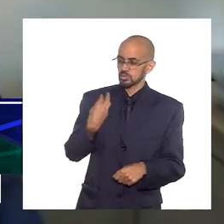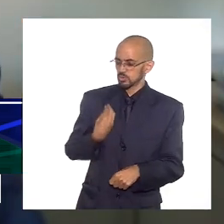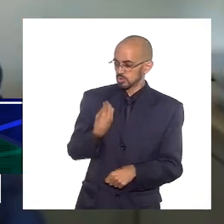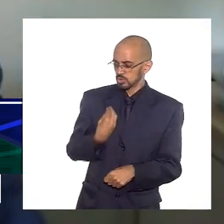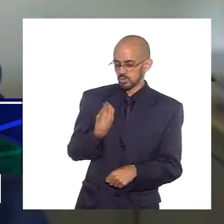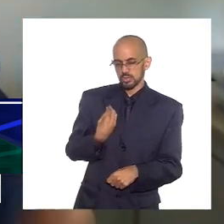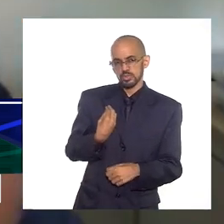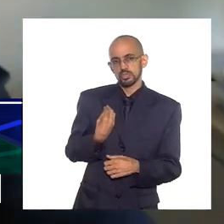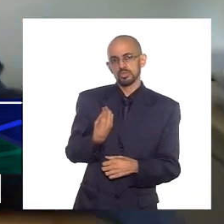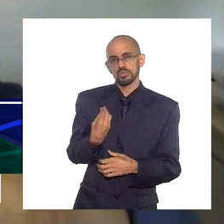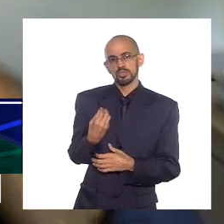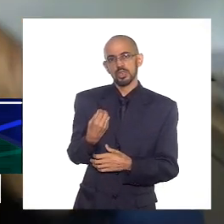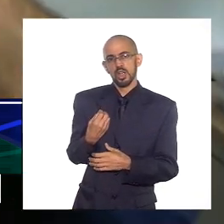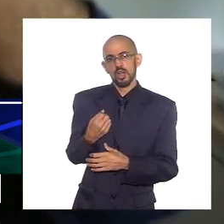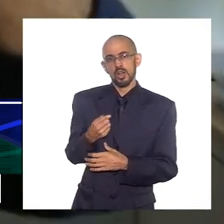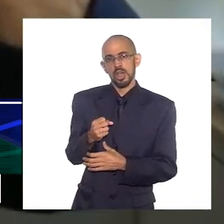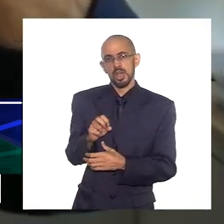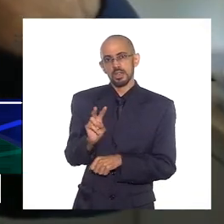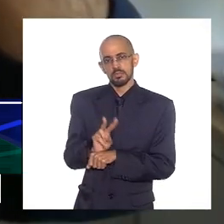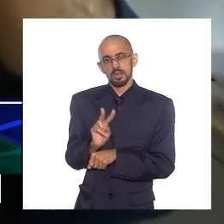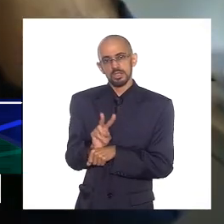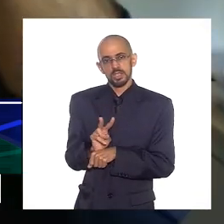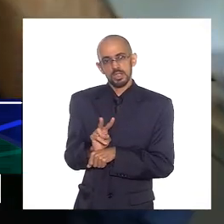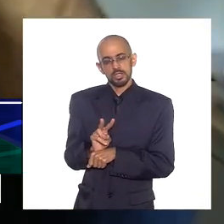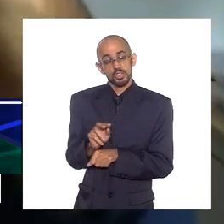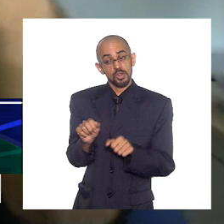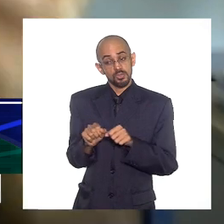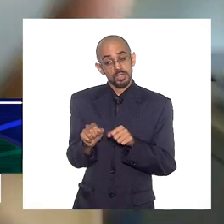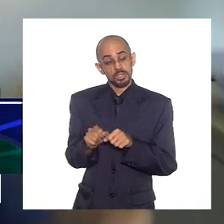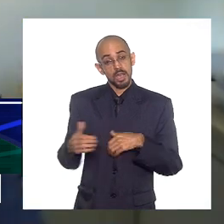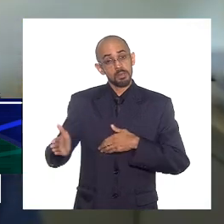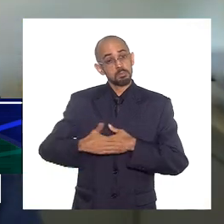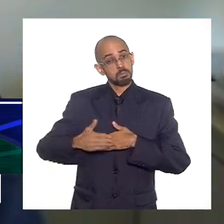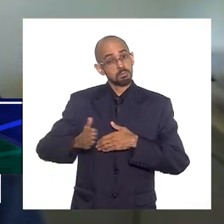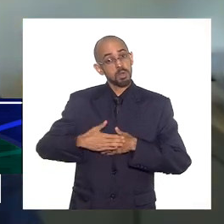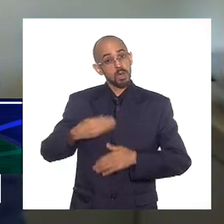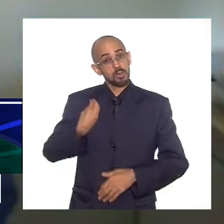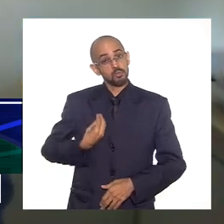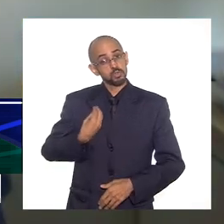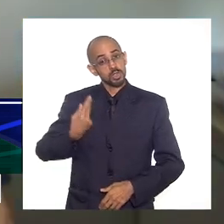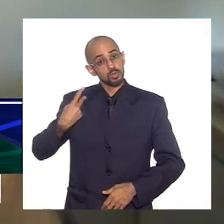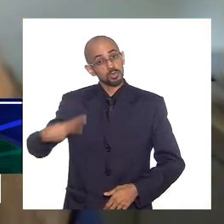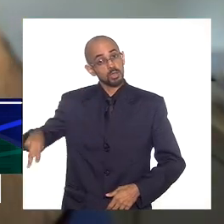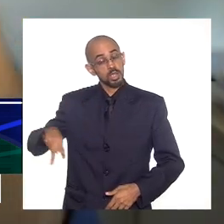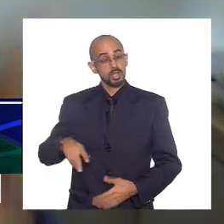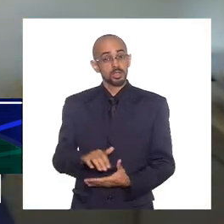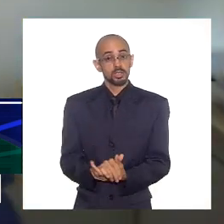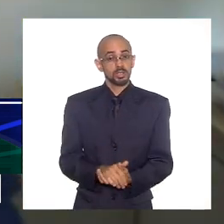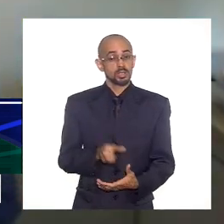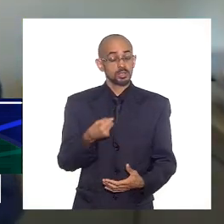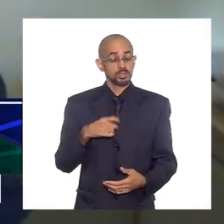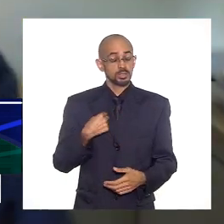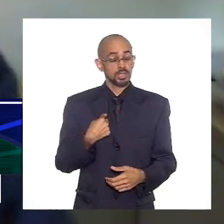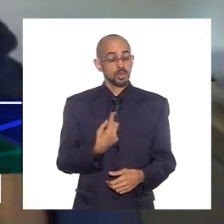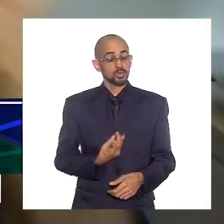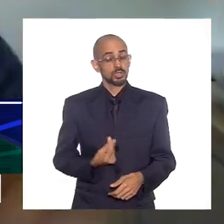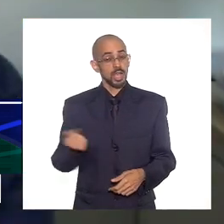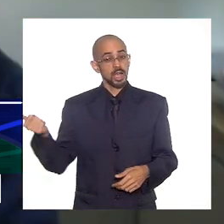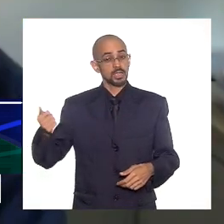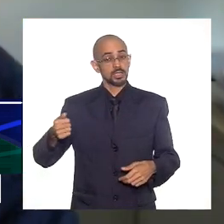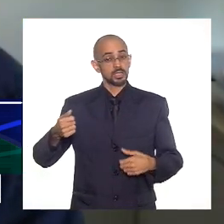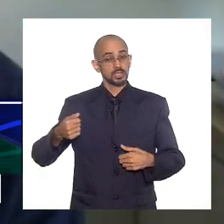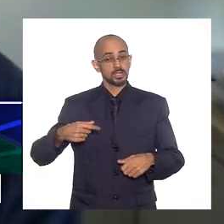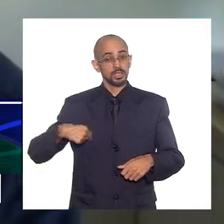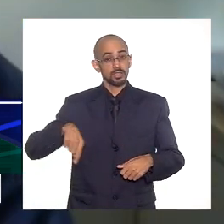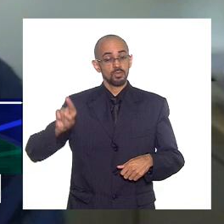função. Faz a Guarda Municipal cumprir a sua função. Se eu sair agora de casa e for num parque